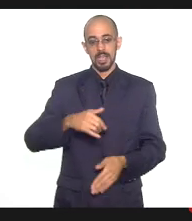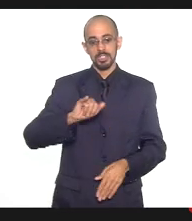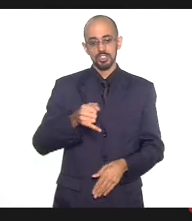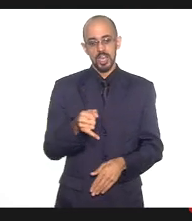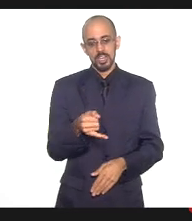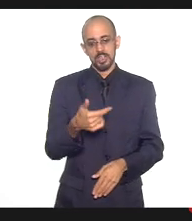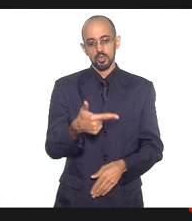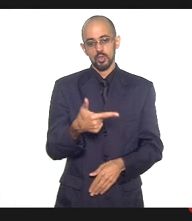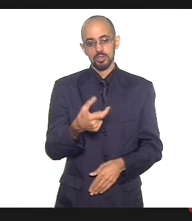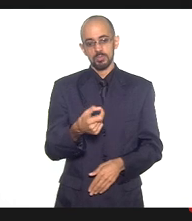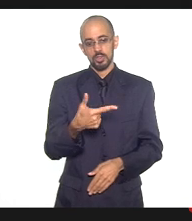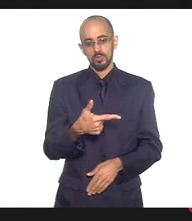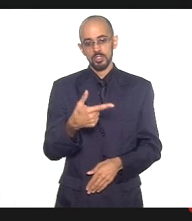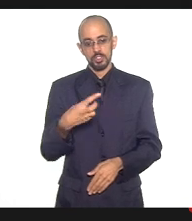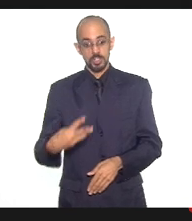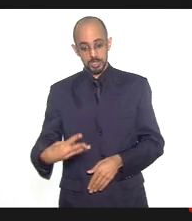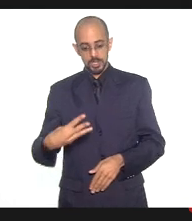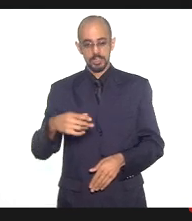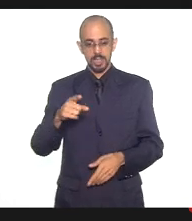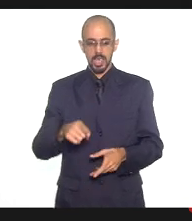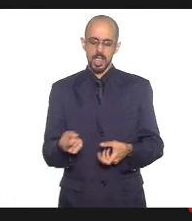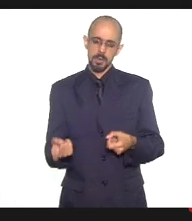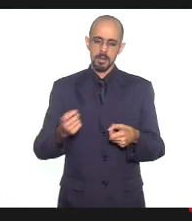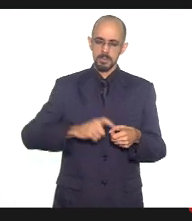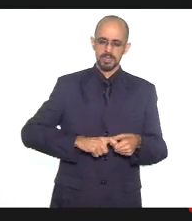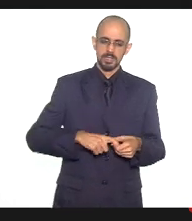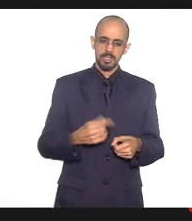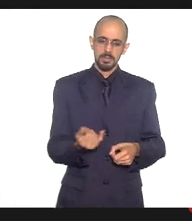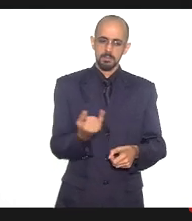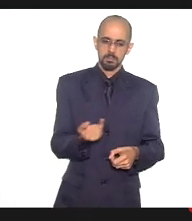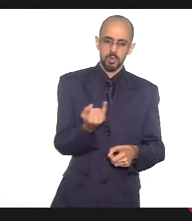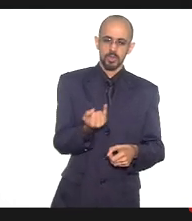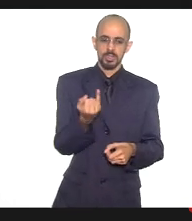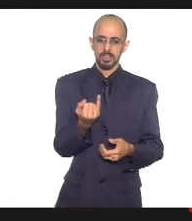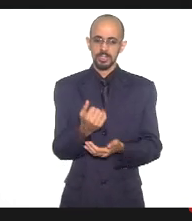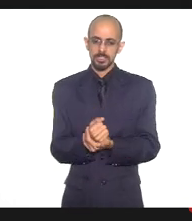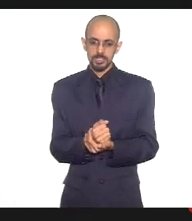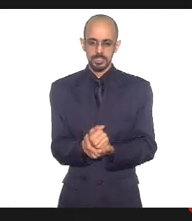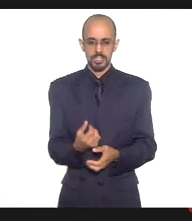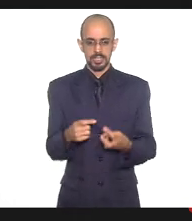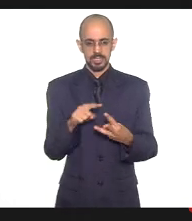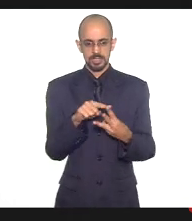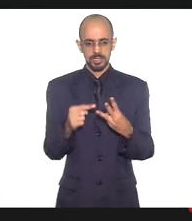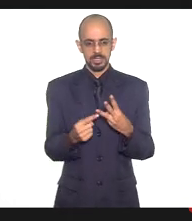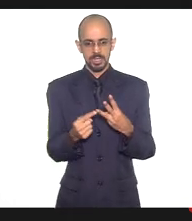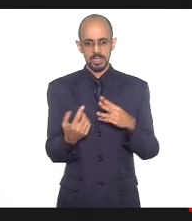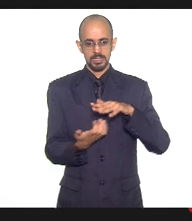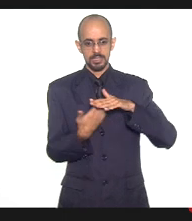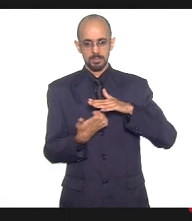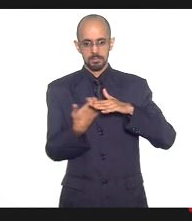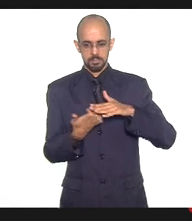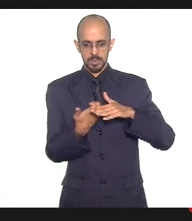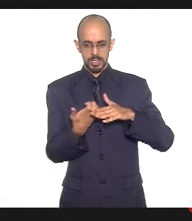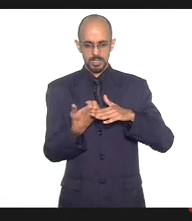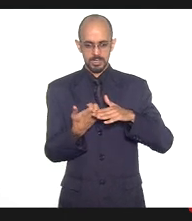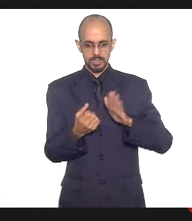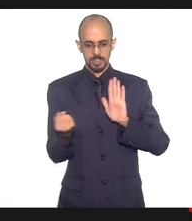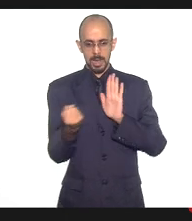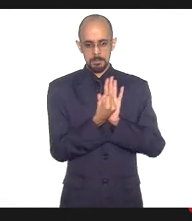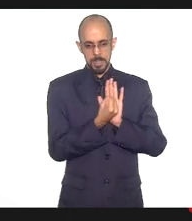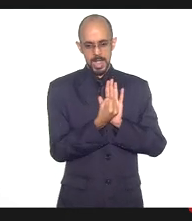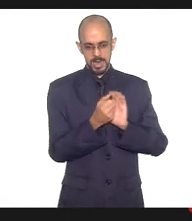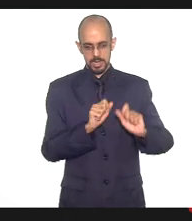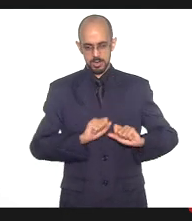2023. Né? E é uma parceria muito bem sucedida aí entre essas três empresas que estão no próprio slide. Né?